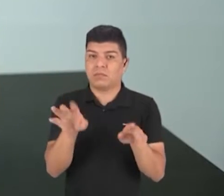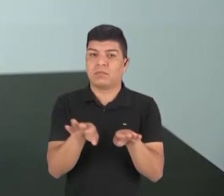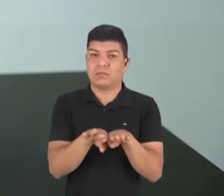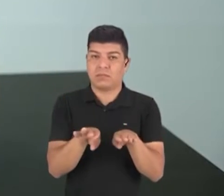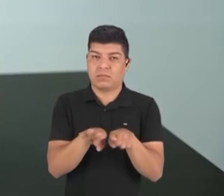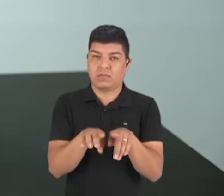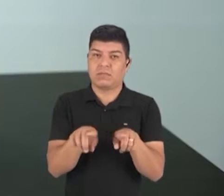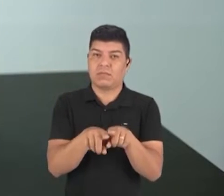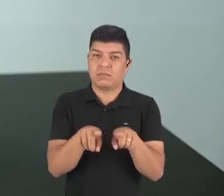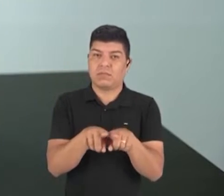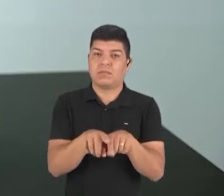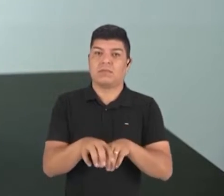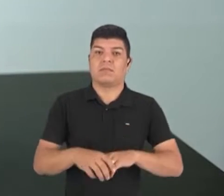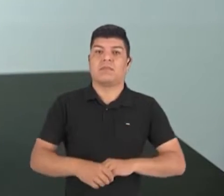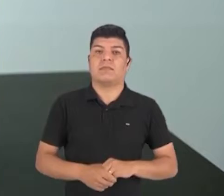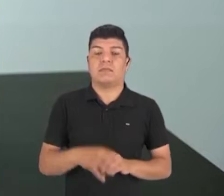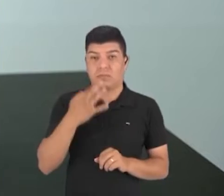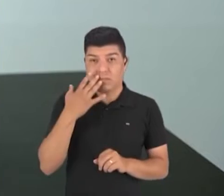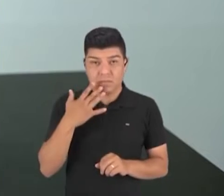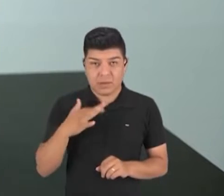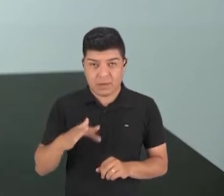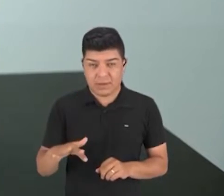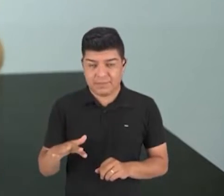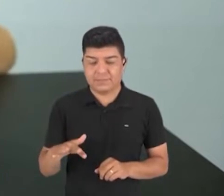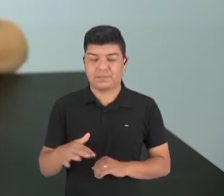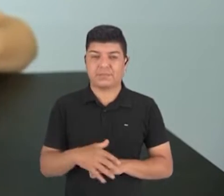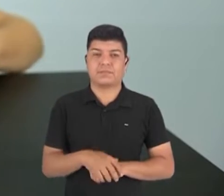mesmo as crianças